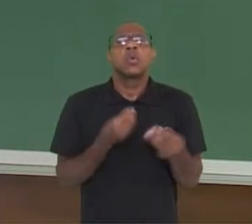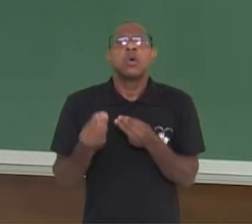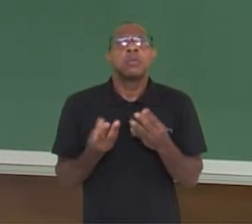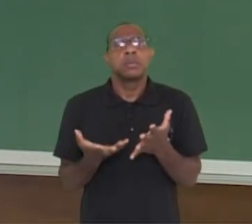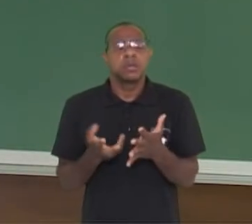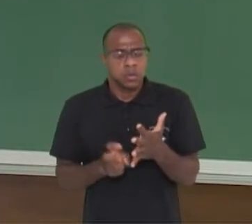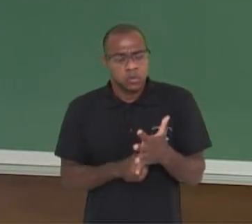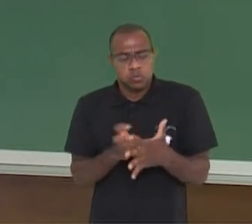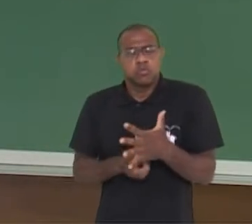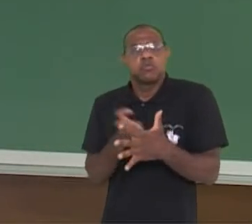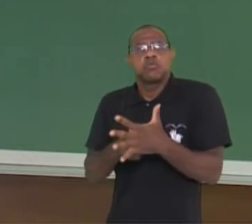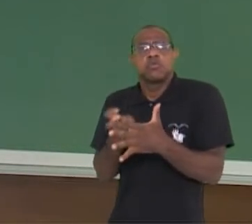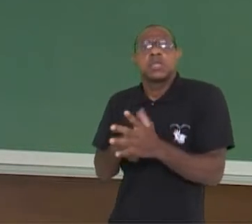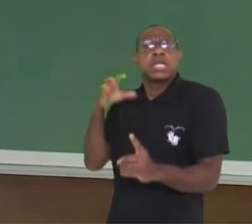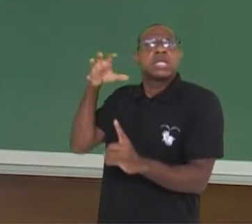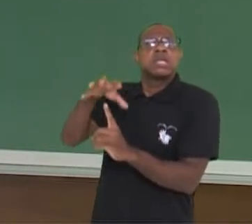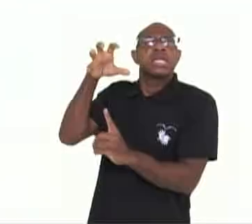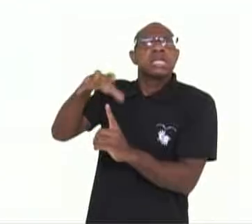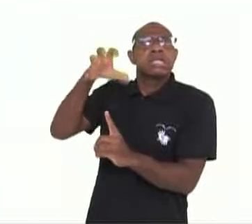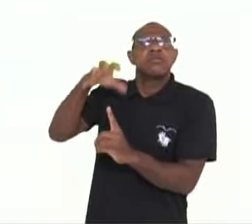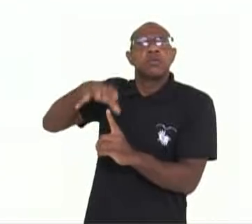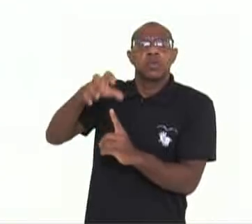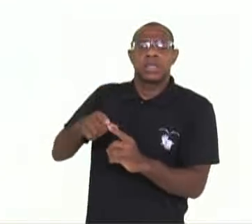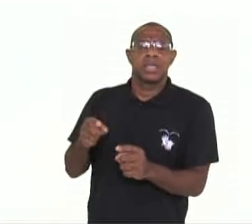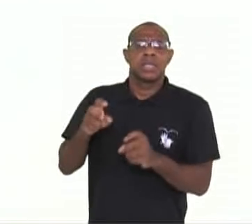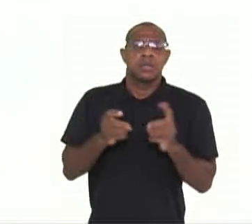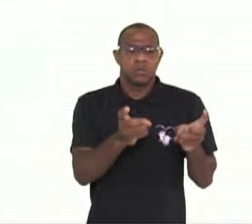afetou o transporte de pessoas e mercadorias? Vai lá!